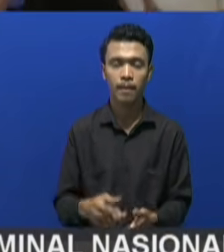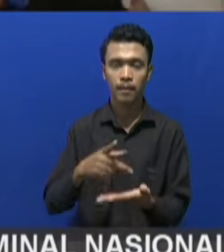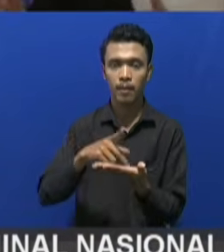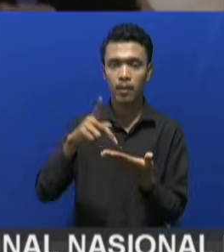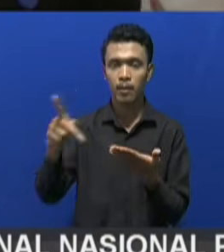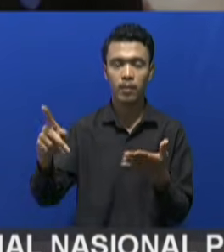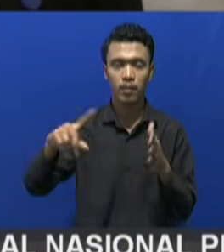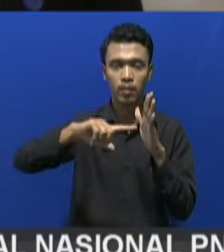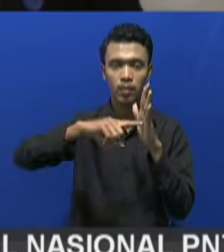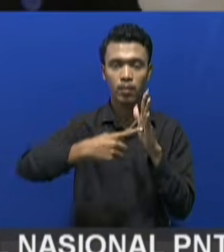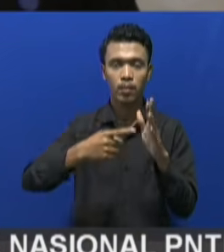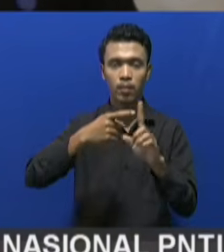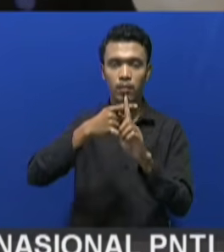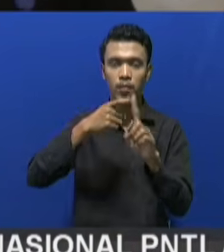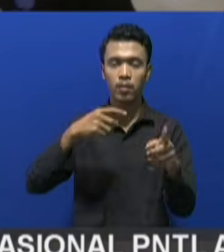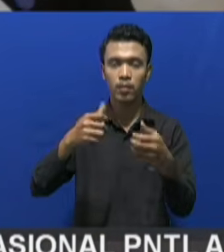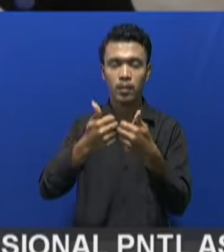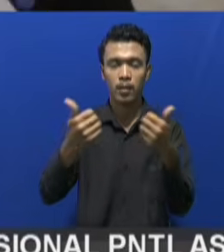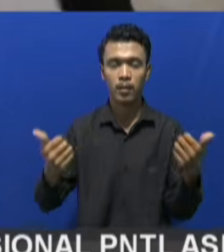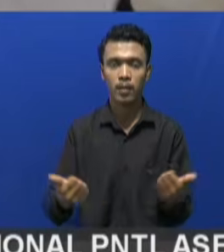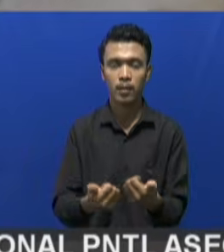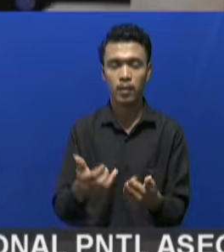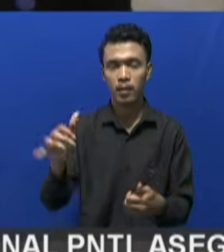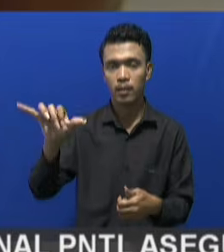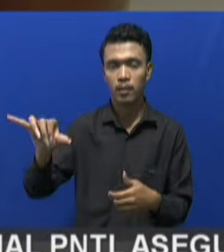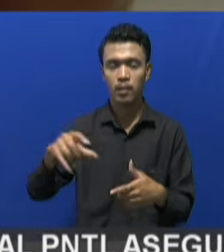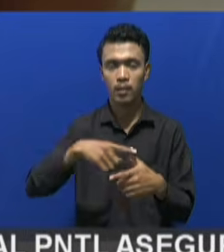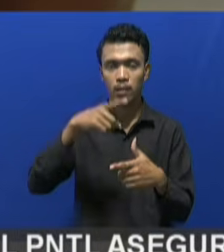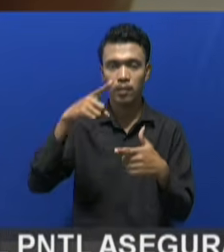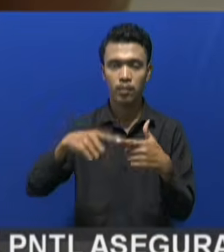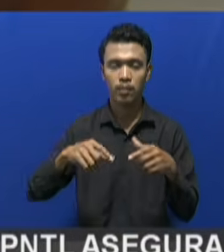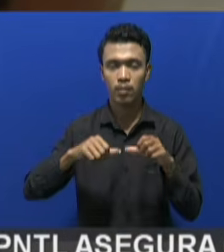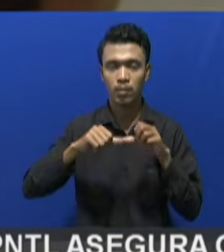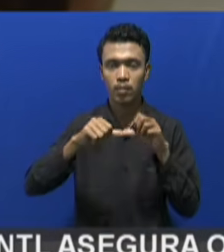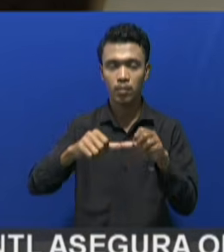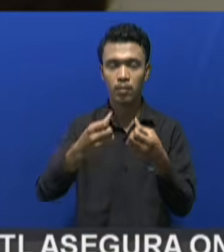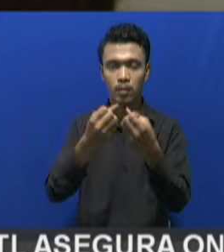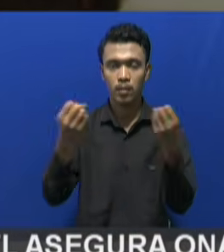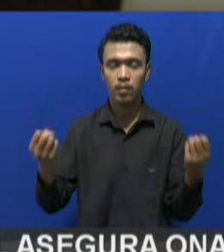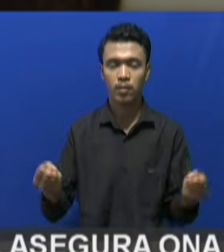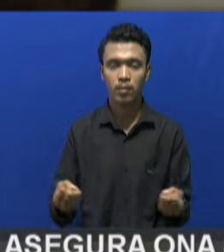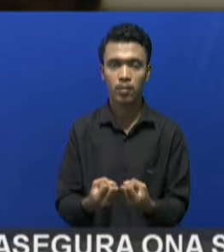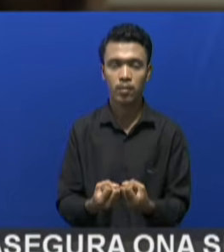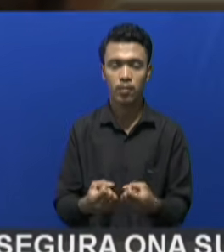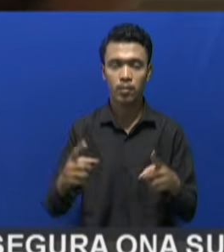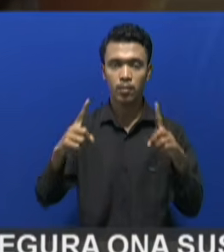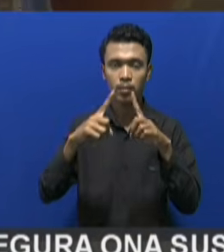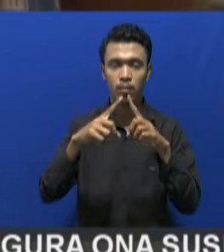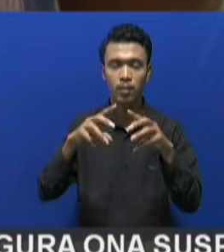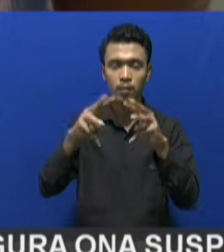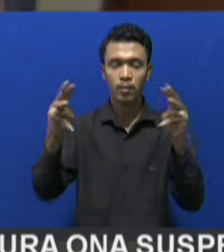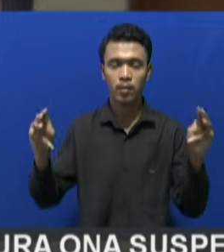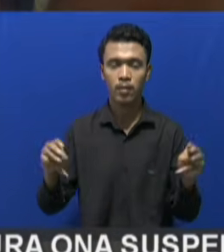pagamento CRU USI sucursal Sira, depois continua Bahia Suco. Ba